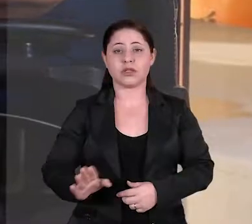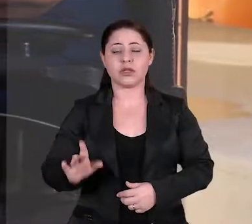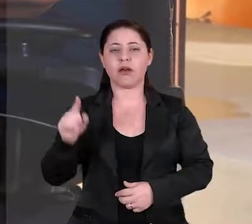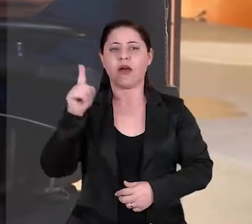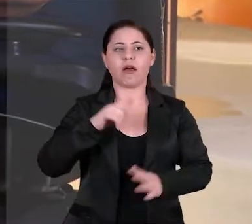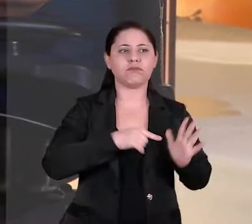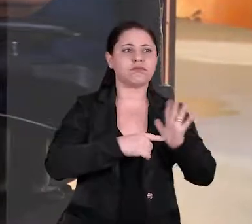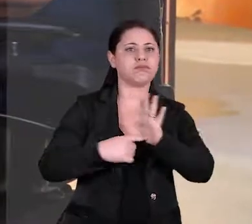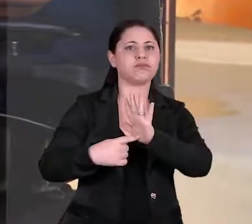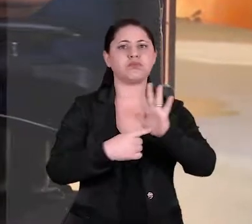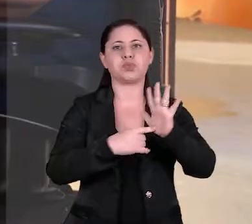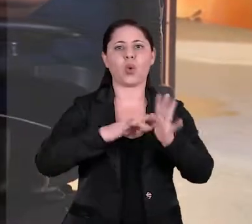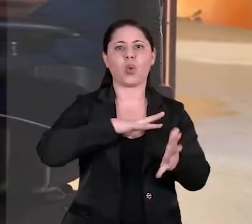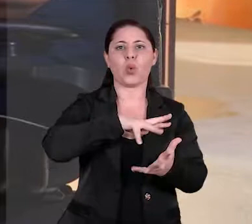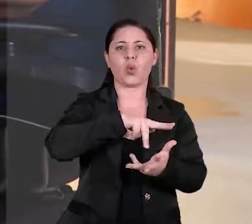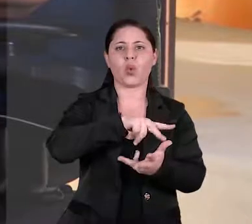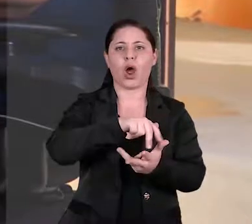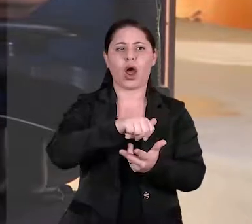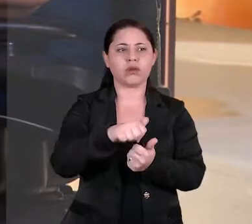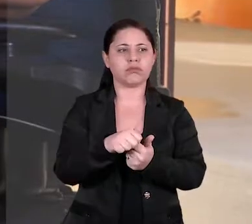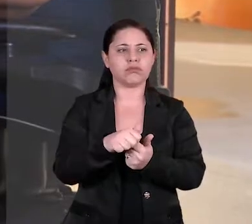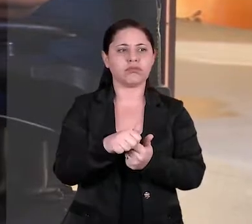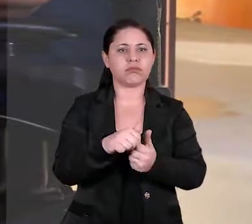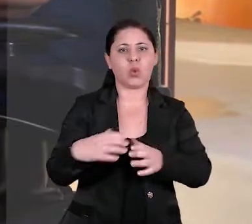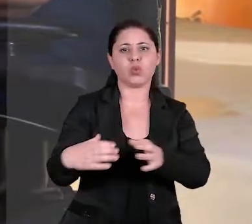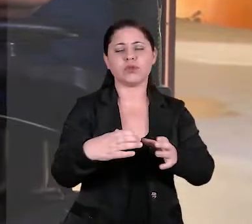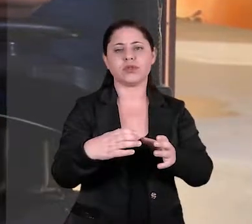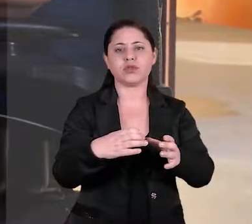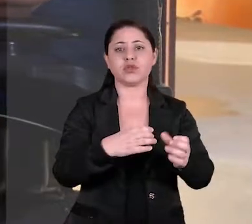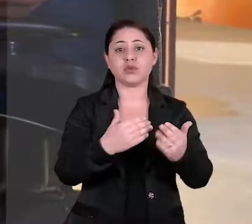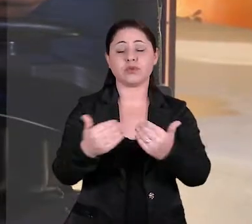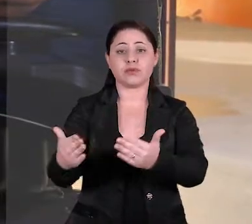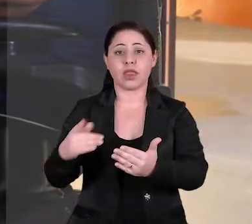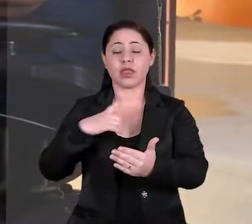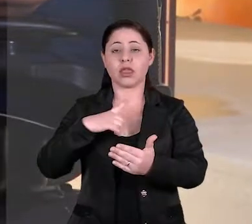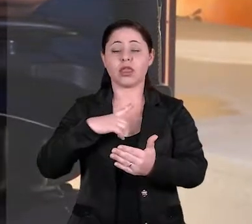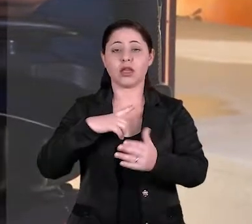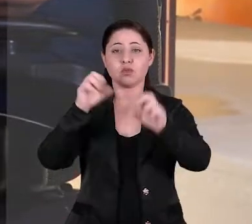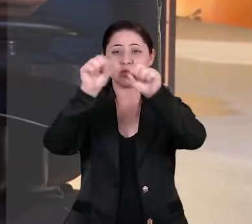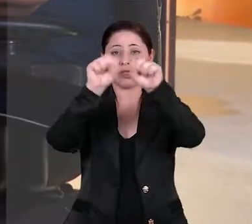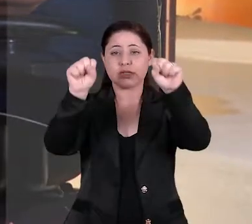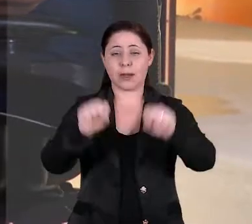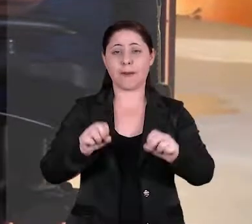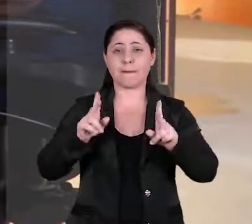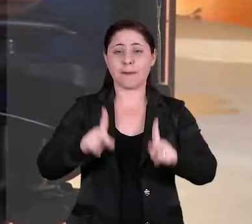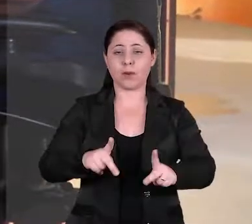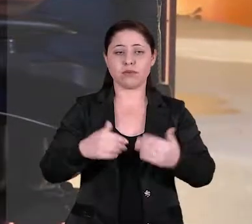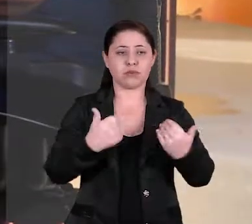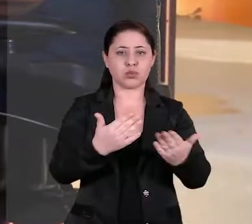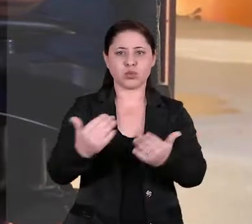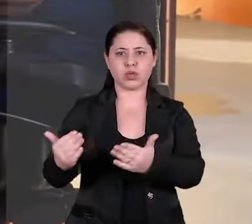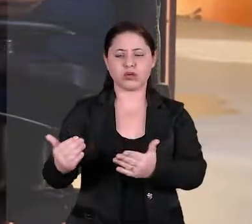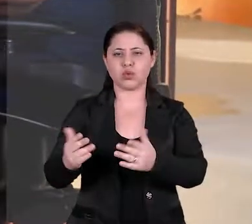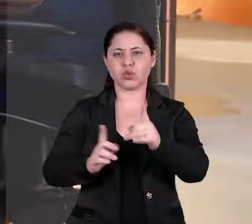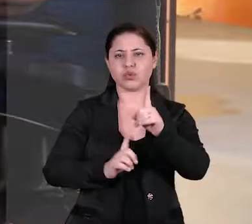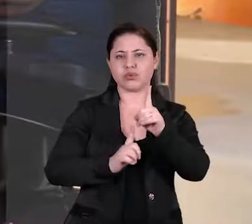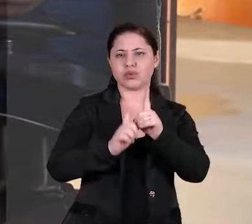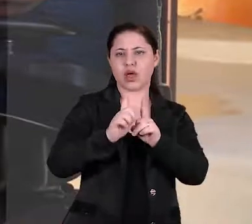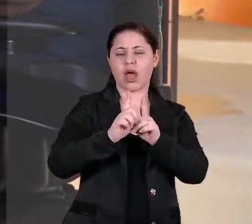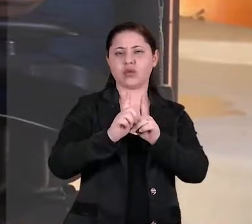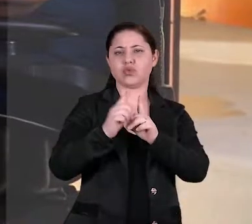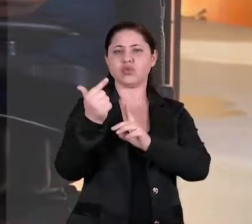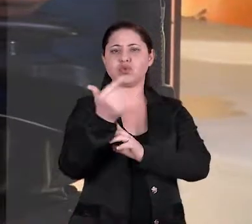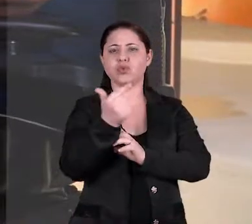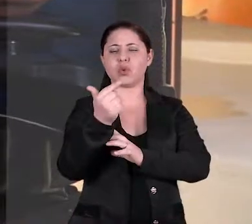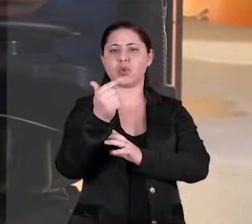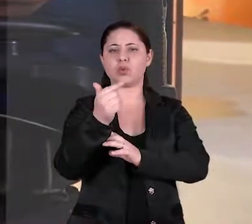O Brasil é referência mundial na área de transplantes e possui o maior sistema público de transplantes do mundo. Em números